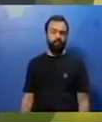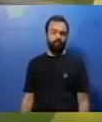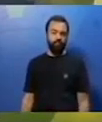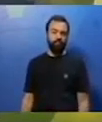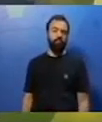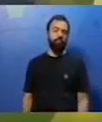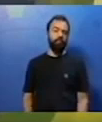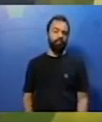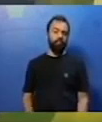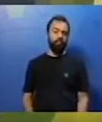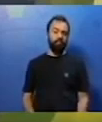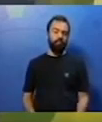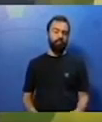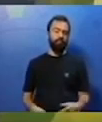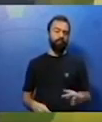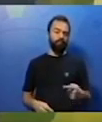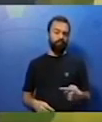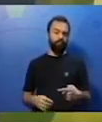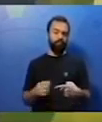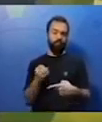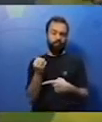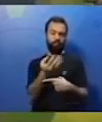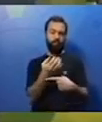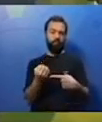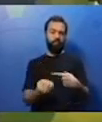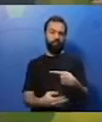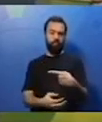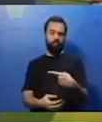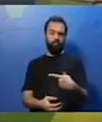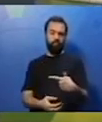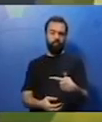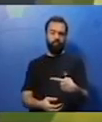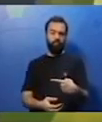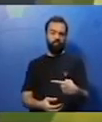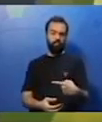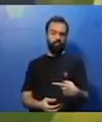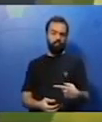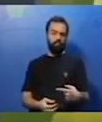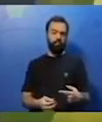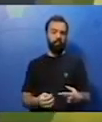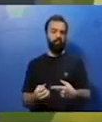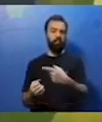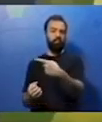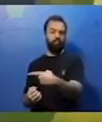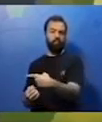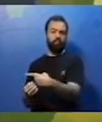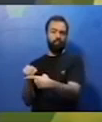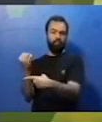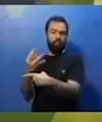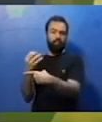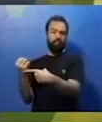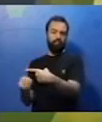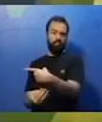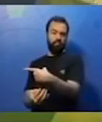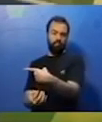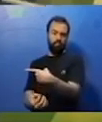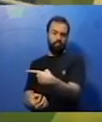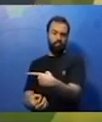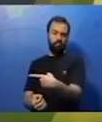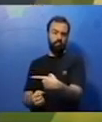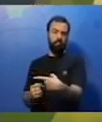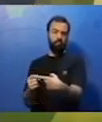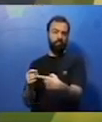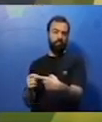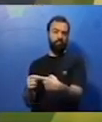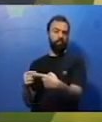Nas frações eu vou ter uma fração sempre vai estar lá, a outra já está com